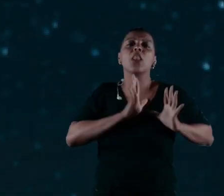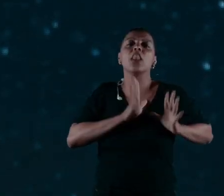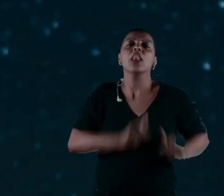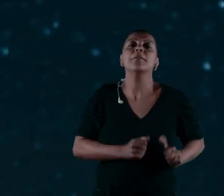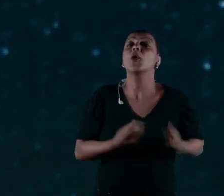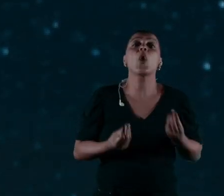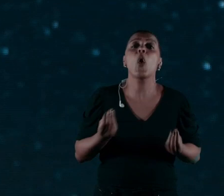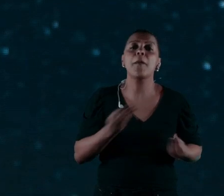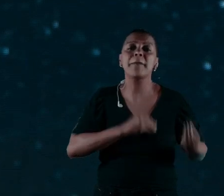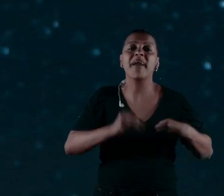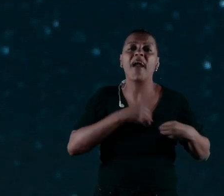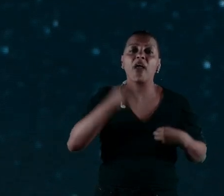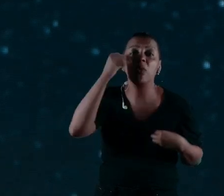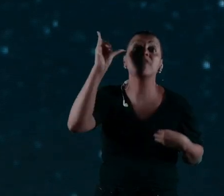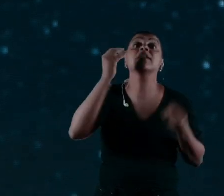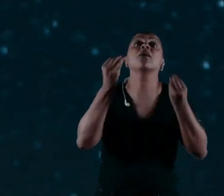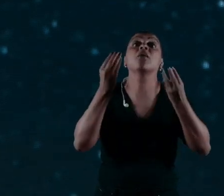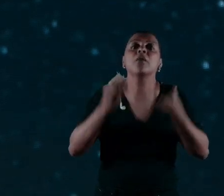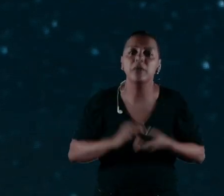maneira, irmãos?